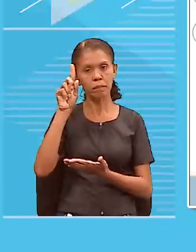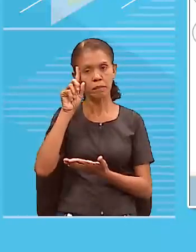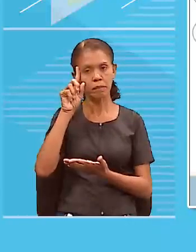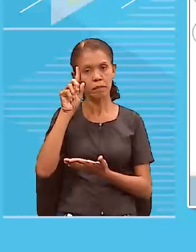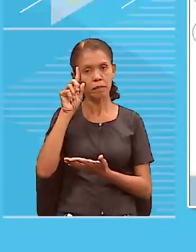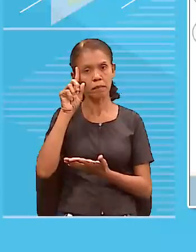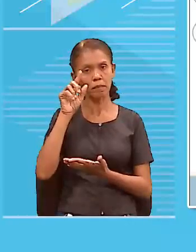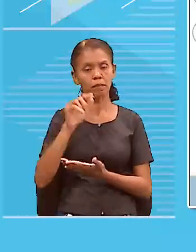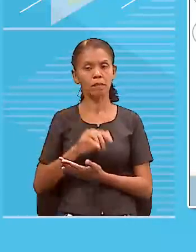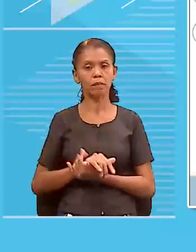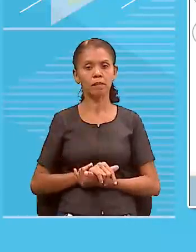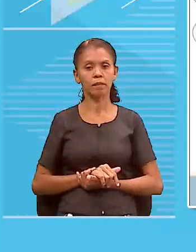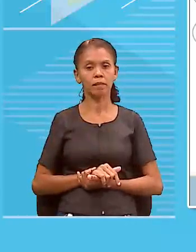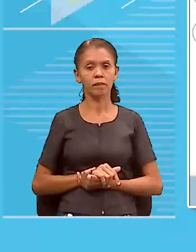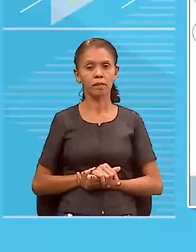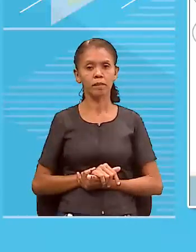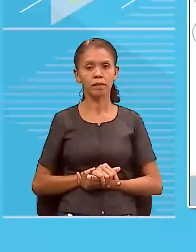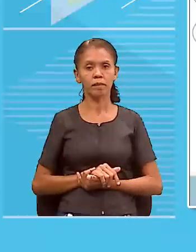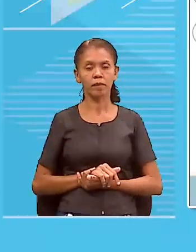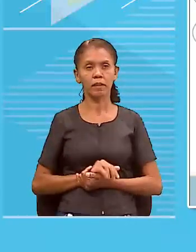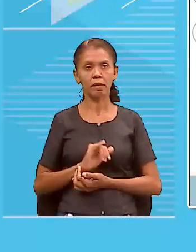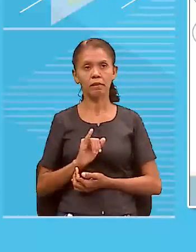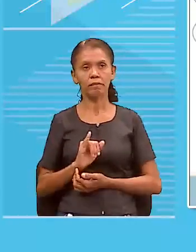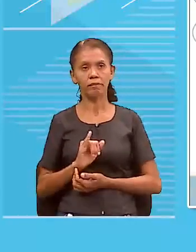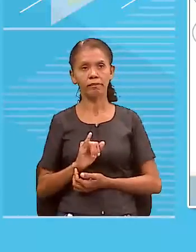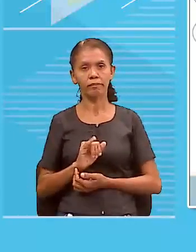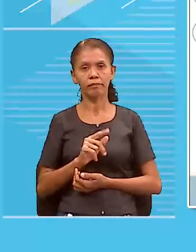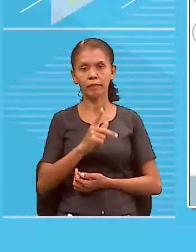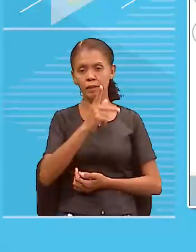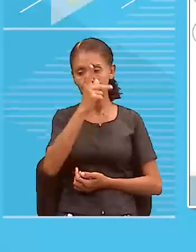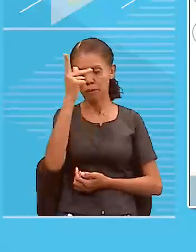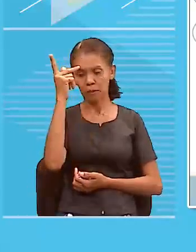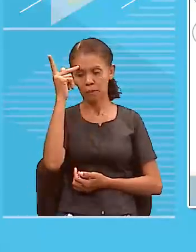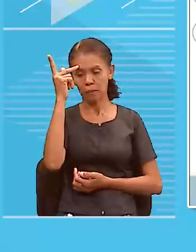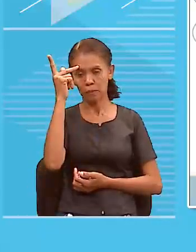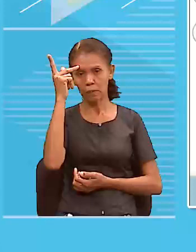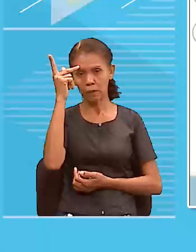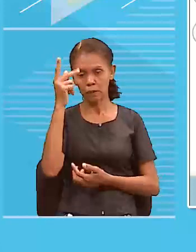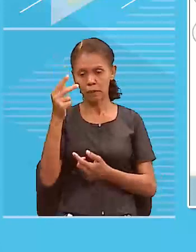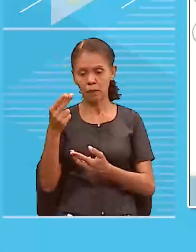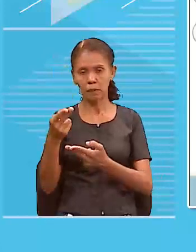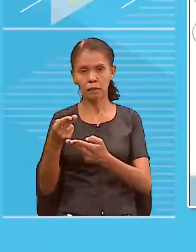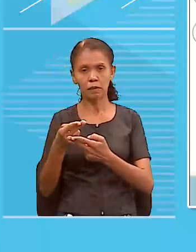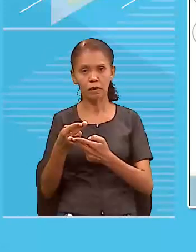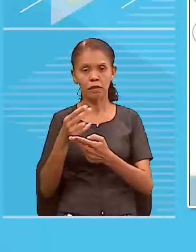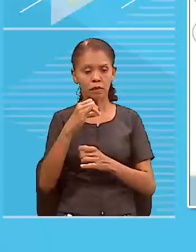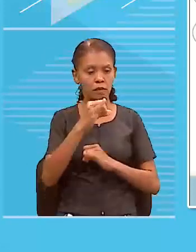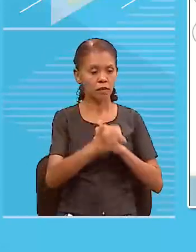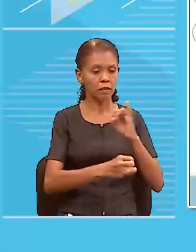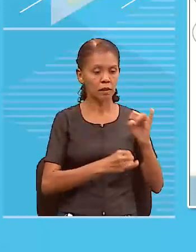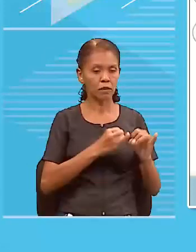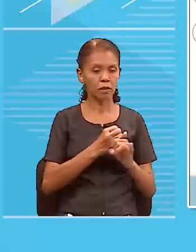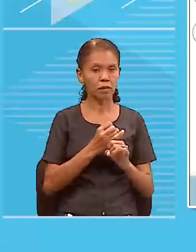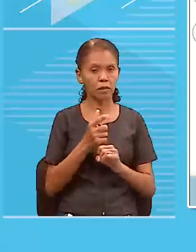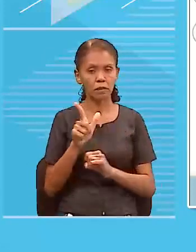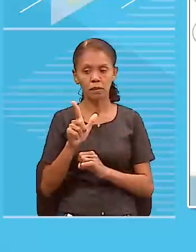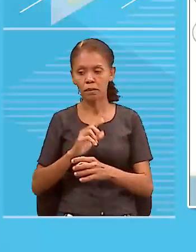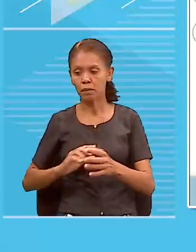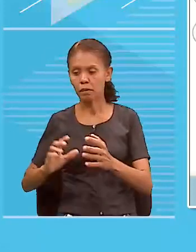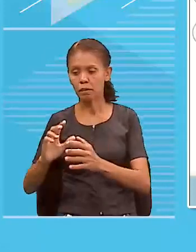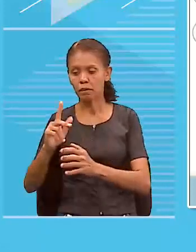contato com internet e tem pessoas que não gostam e fazem por pouco uso